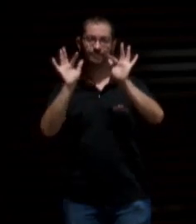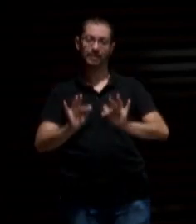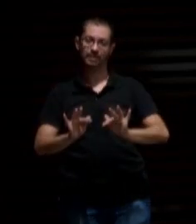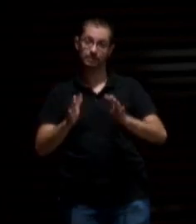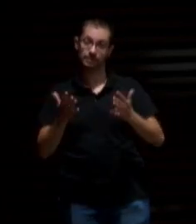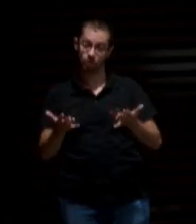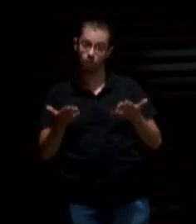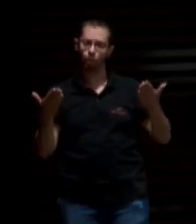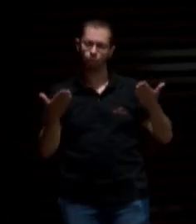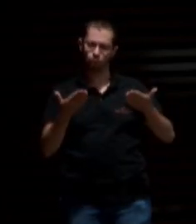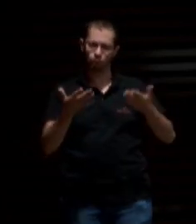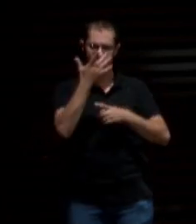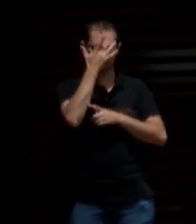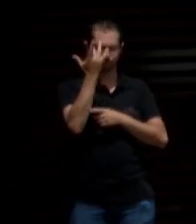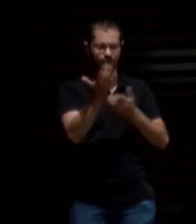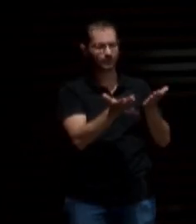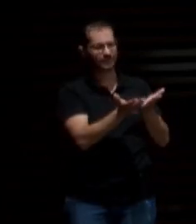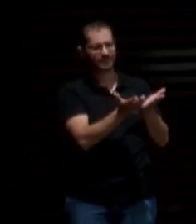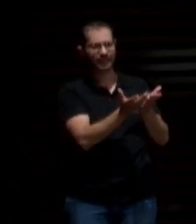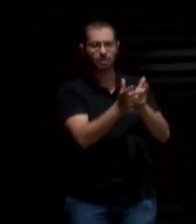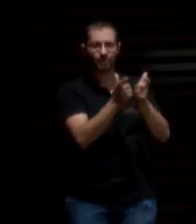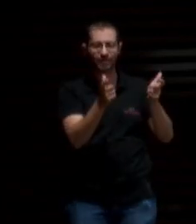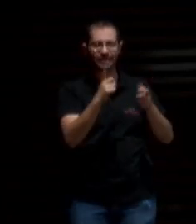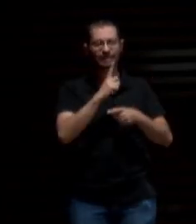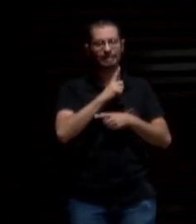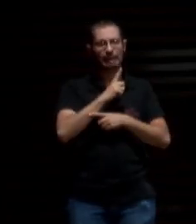hoje têm a expectativa errada acerca do